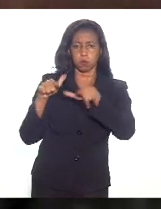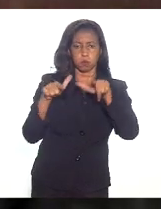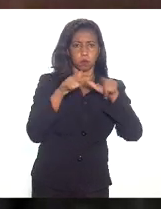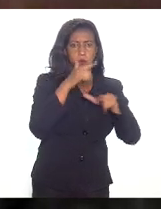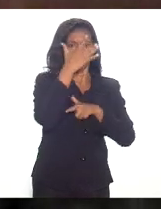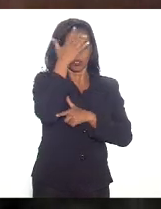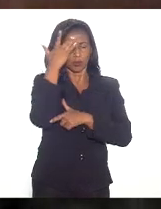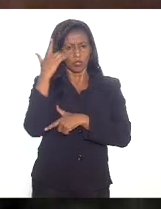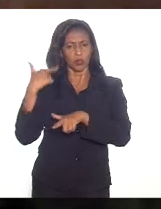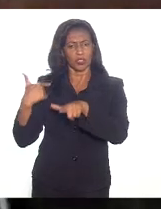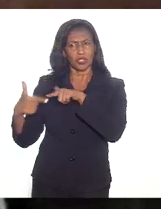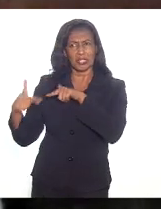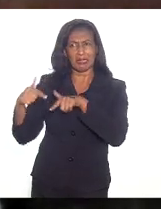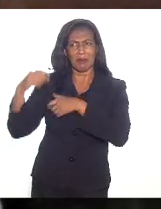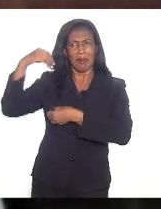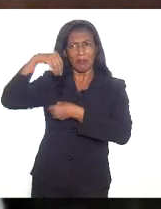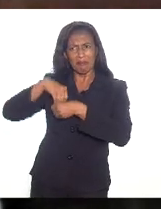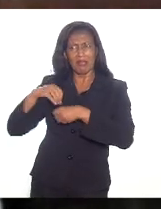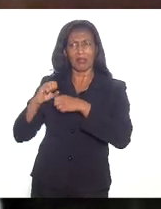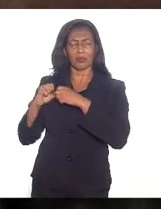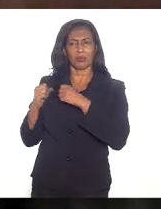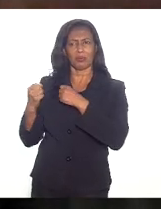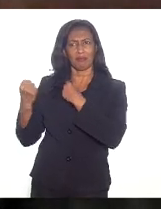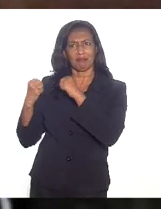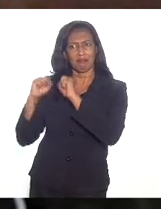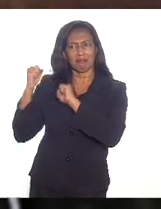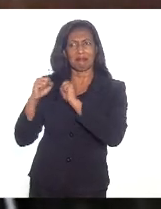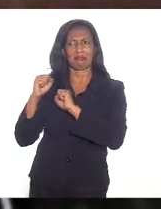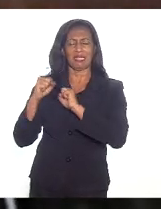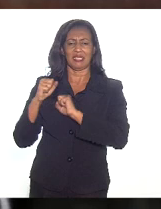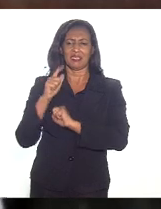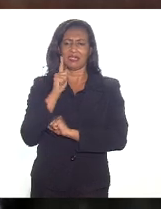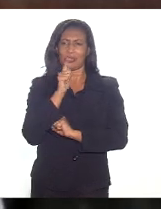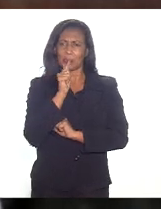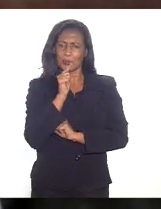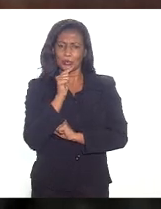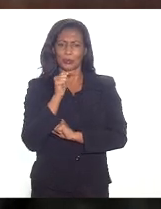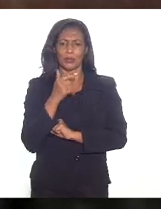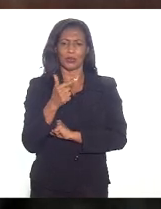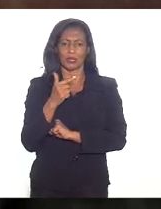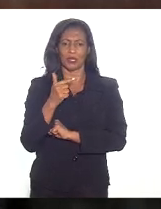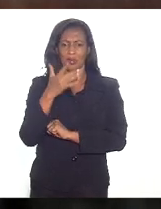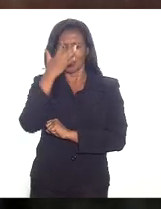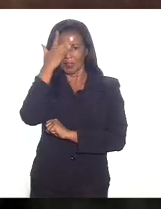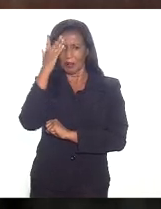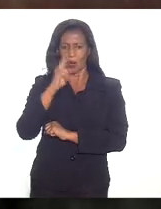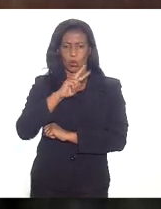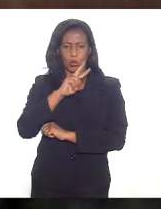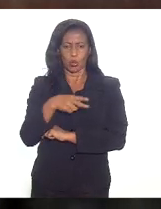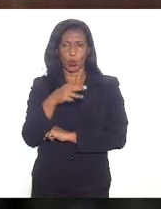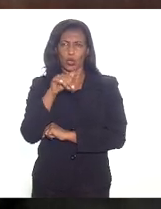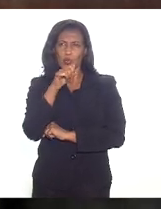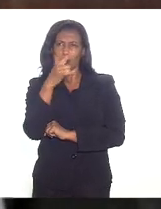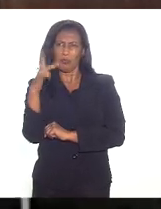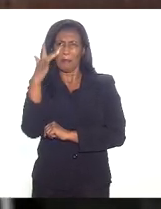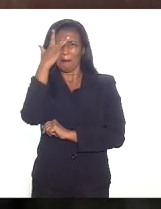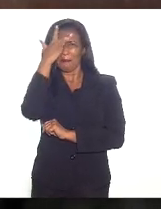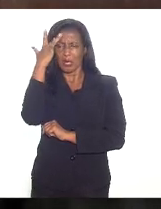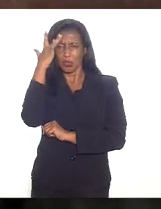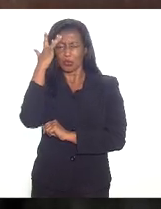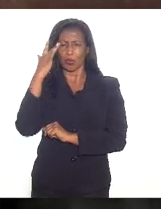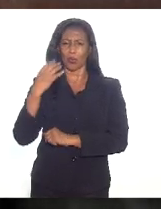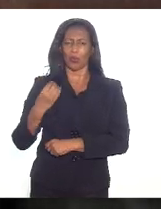e servidoras, eu como ex-sedaiana, como favelada, em defesa dos mais de 2 milhões de pessoas que